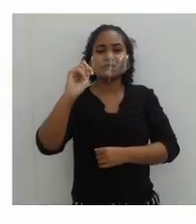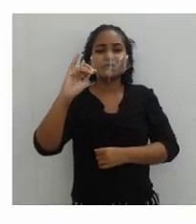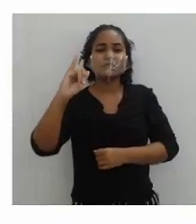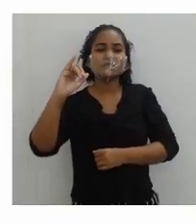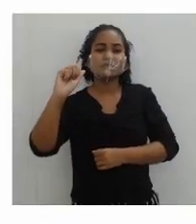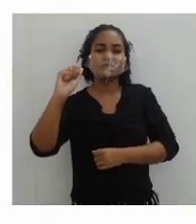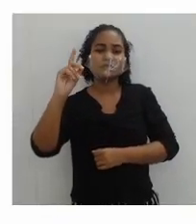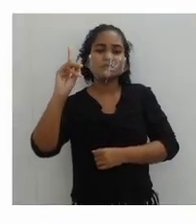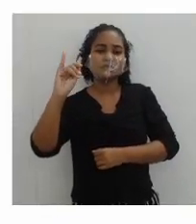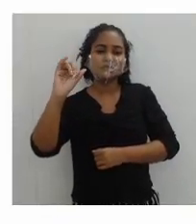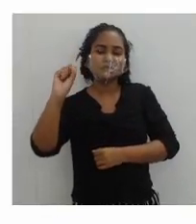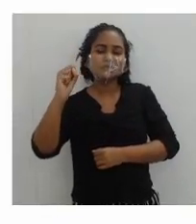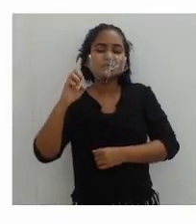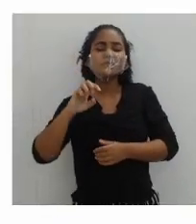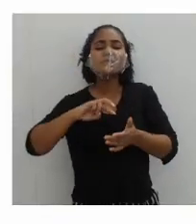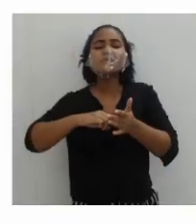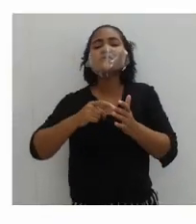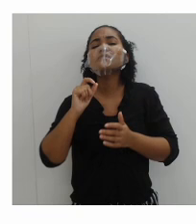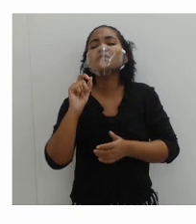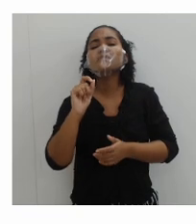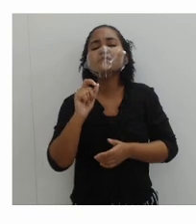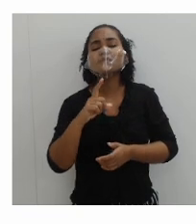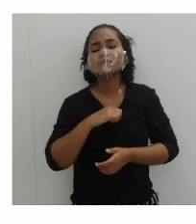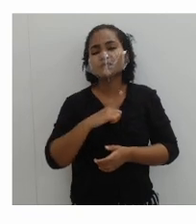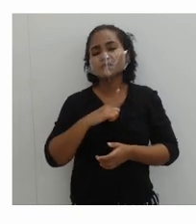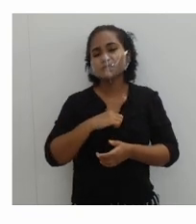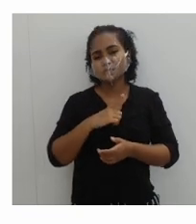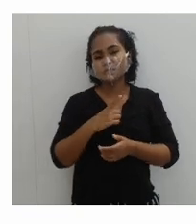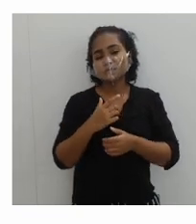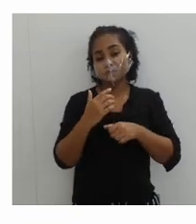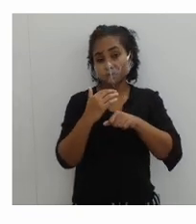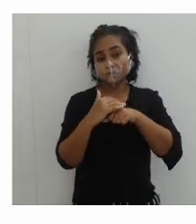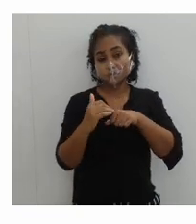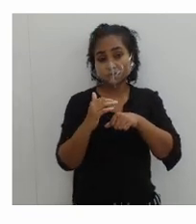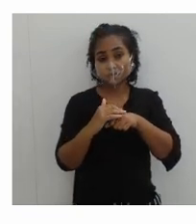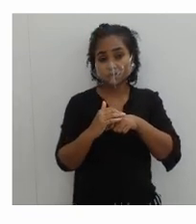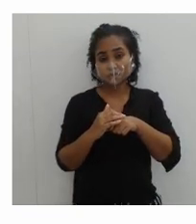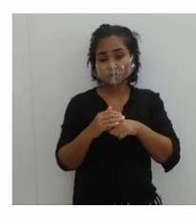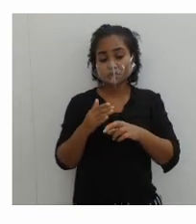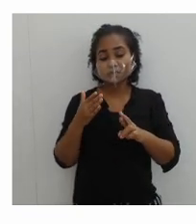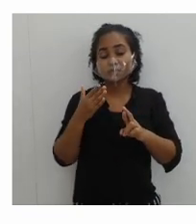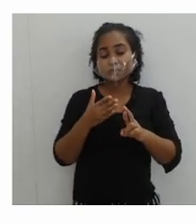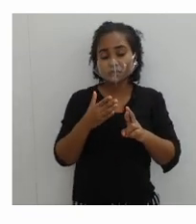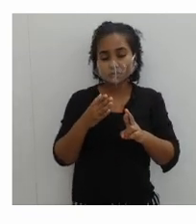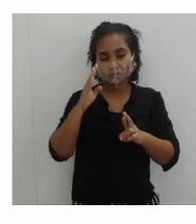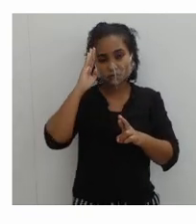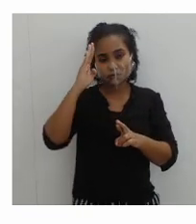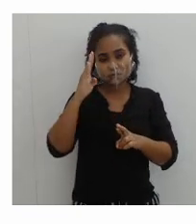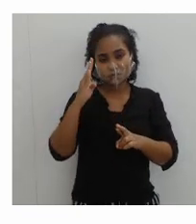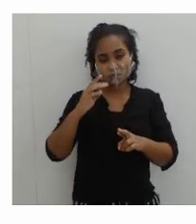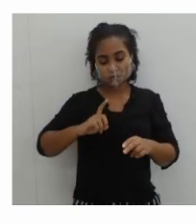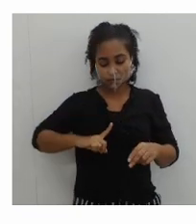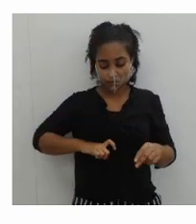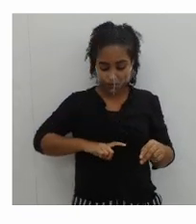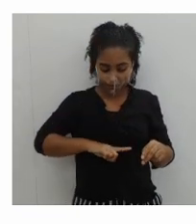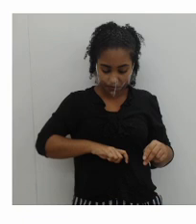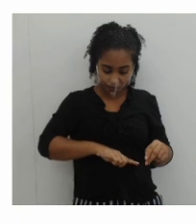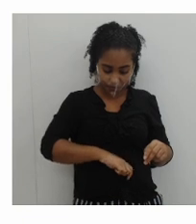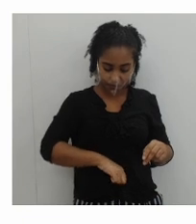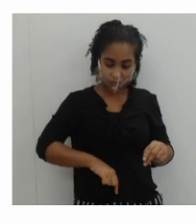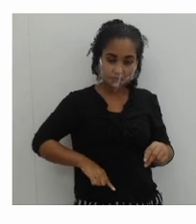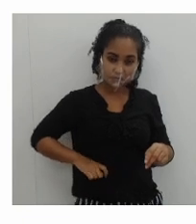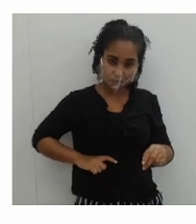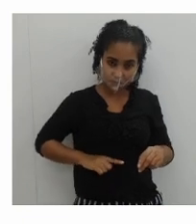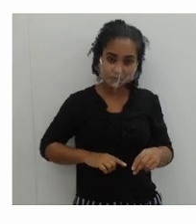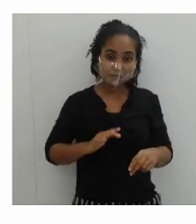eu nunca vi esse nome. Ascaridíase, gente, tem como agente causador a Ascaris lumbricoides, que é a